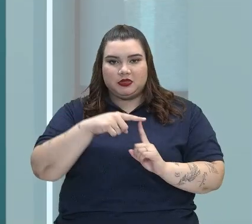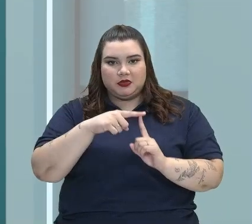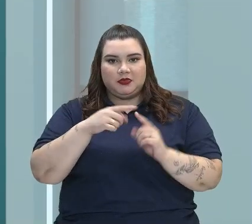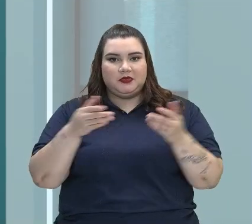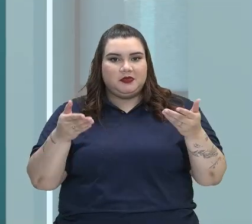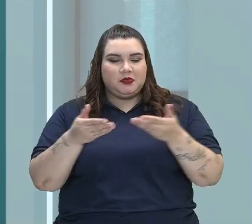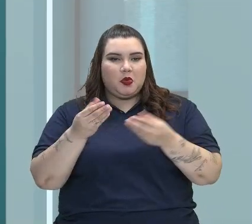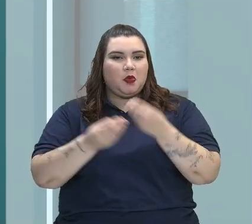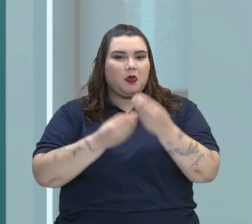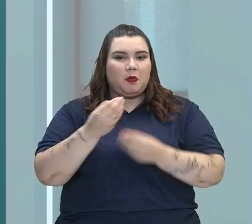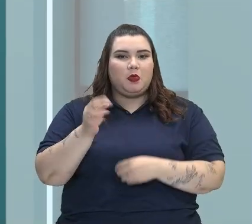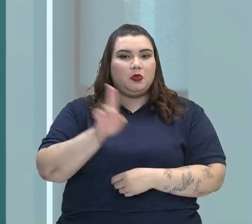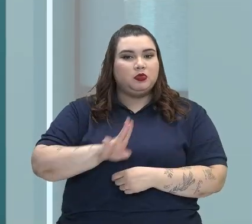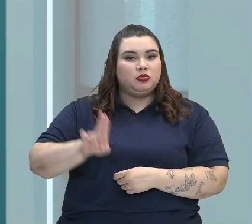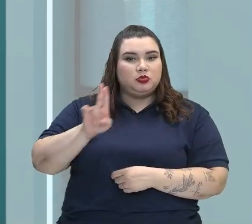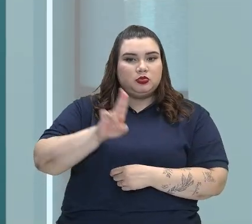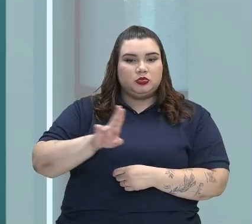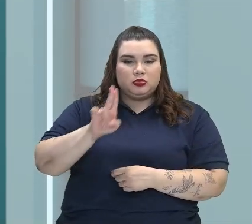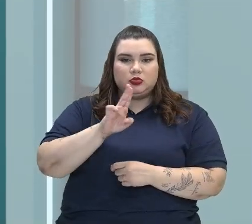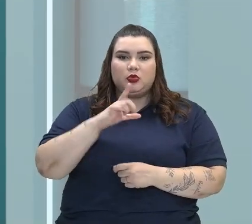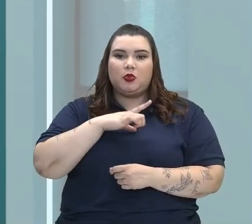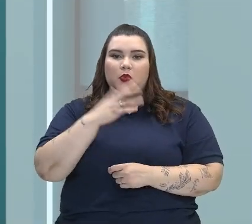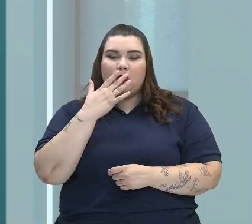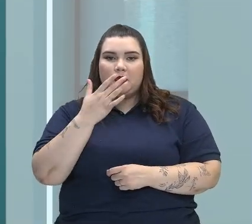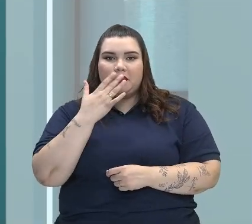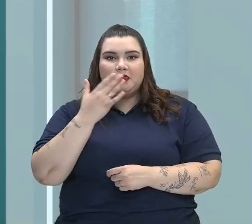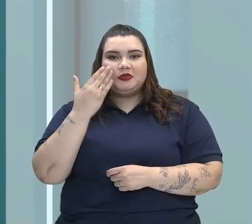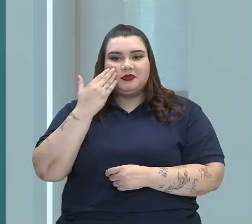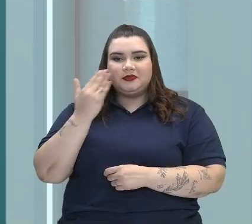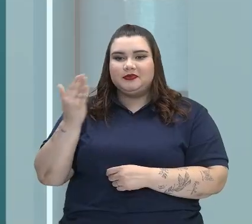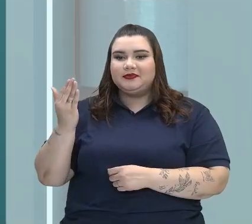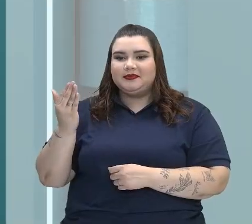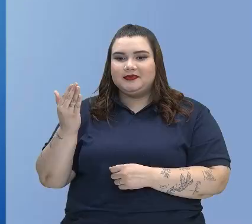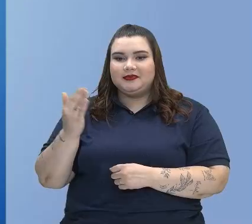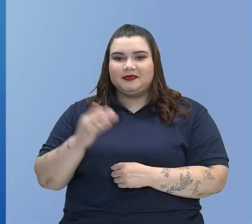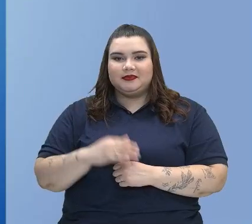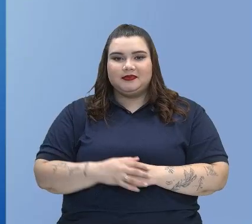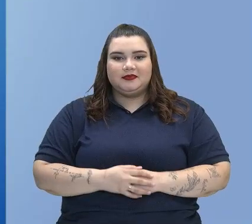orgânicas, como elas utilizam as linhas e as cores. Vamos ver?